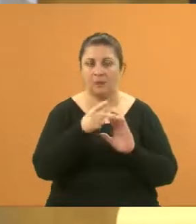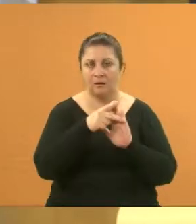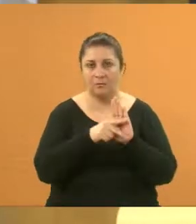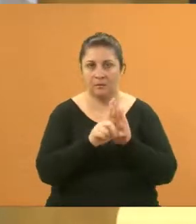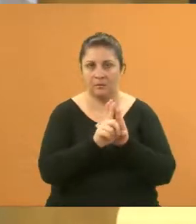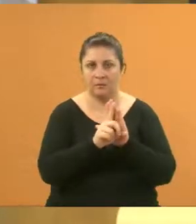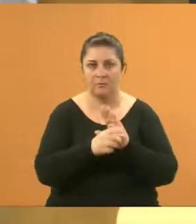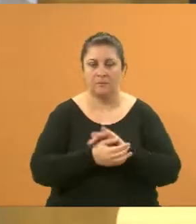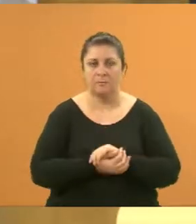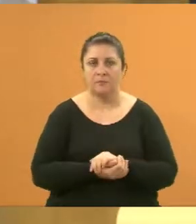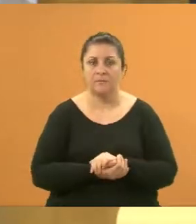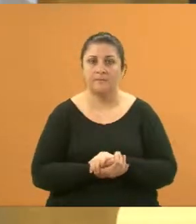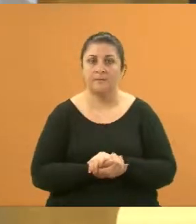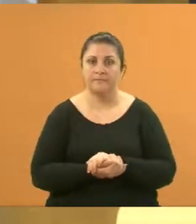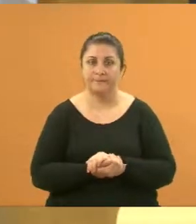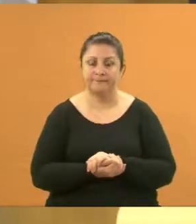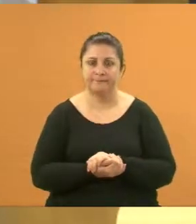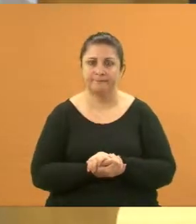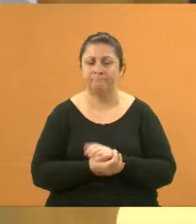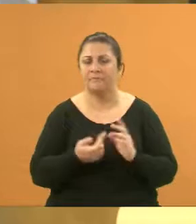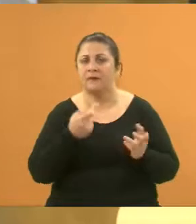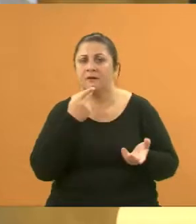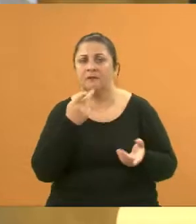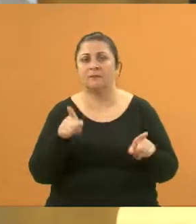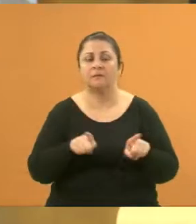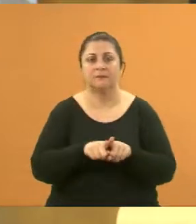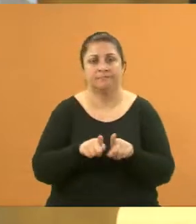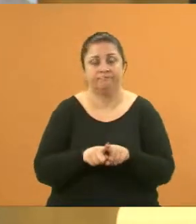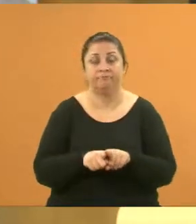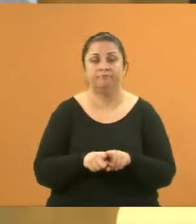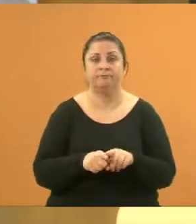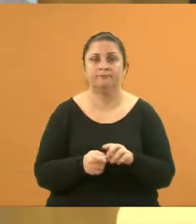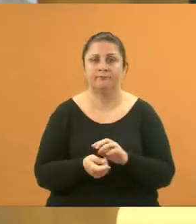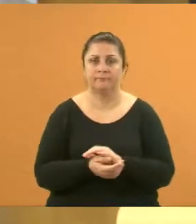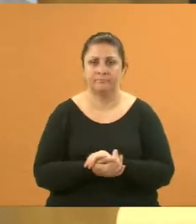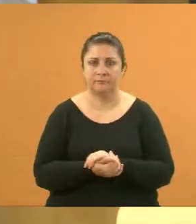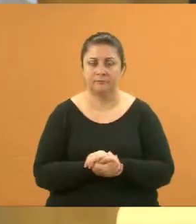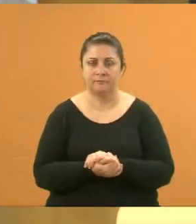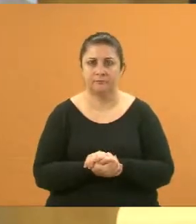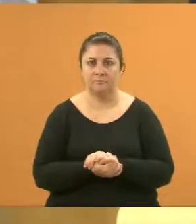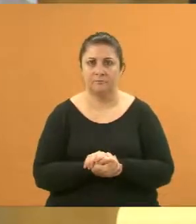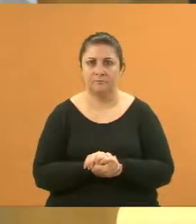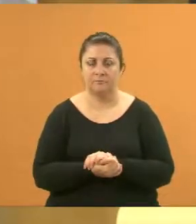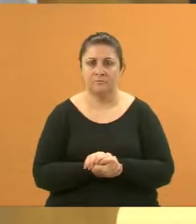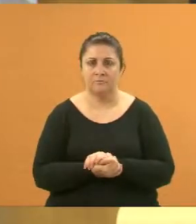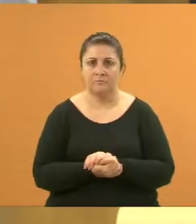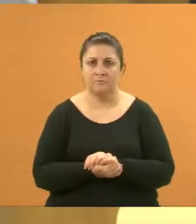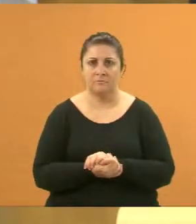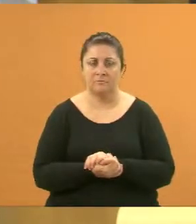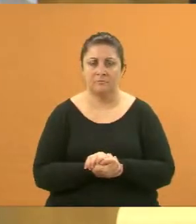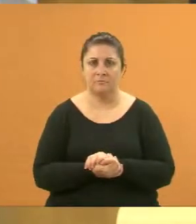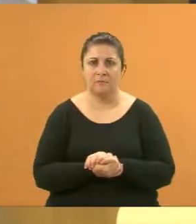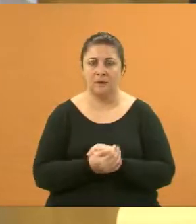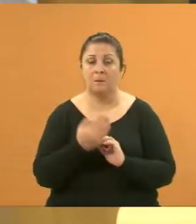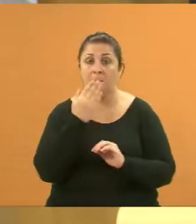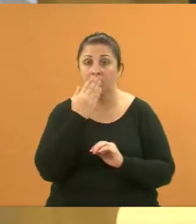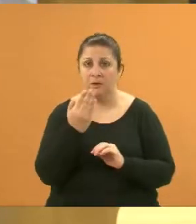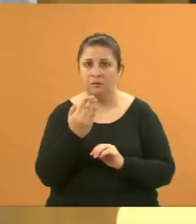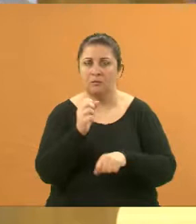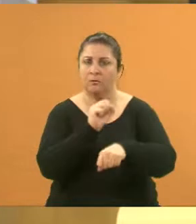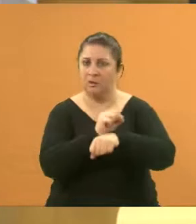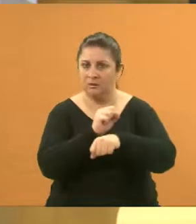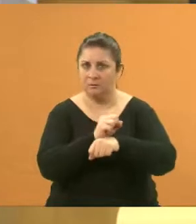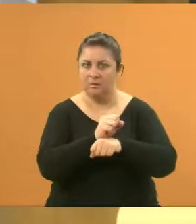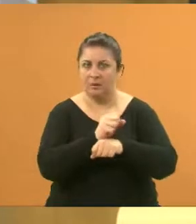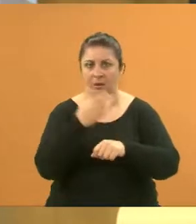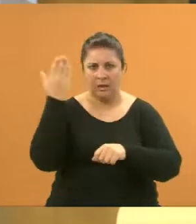projeto e dizer também que, na verdade, a gente pediu o adiamento desse projeto